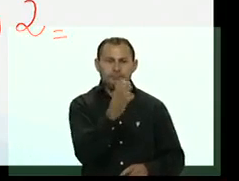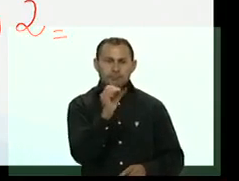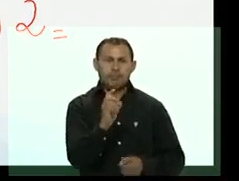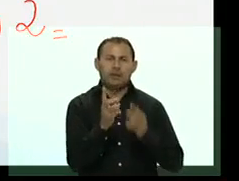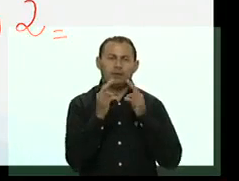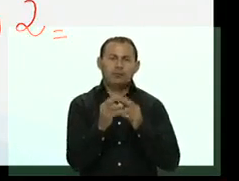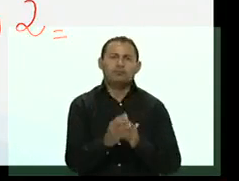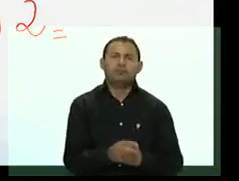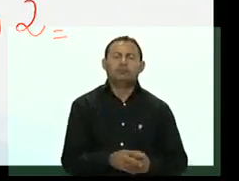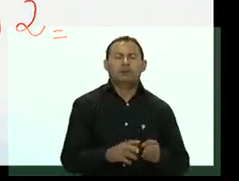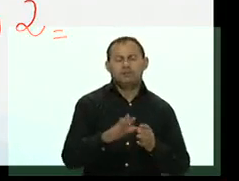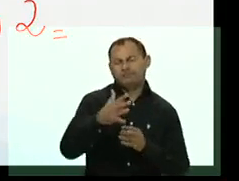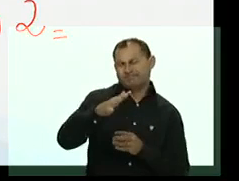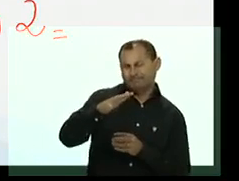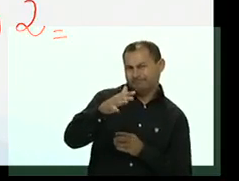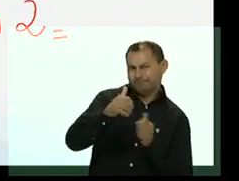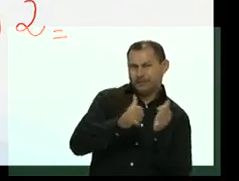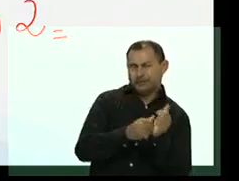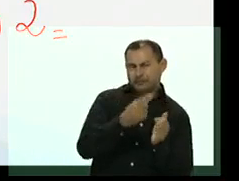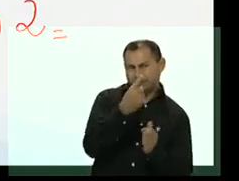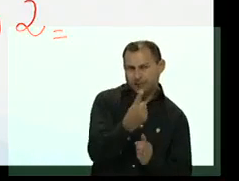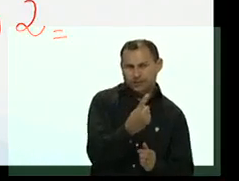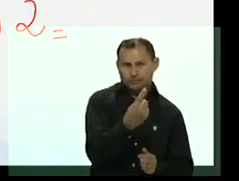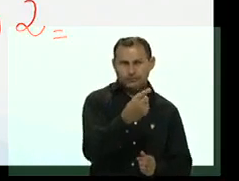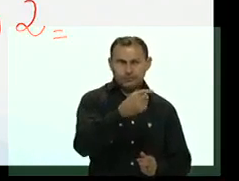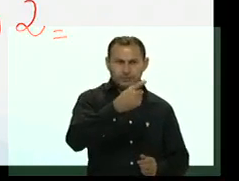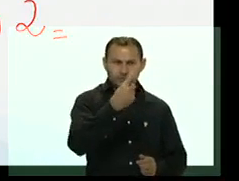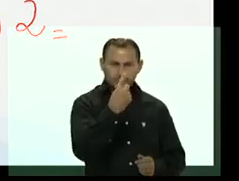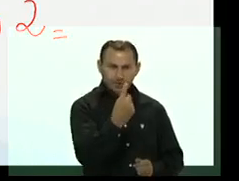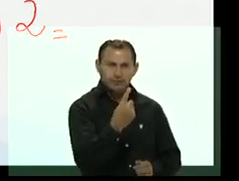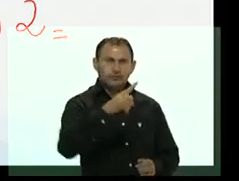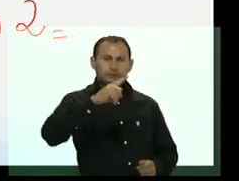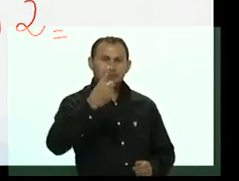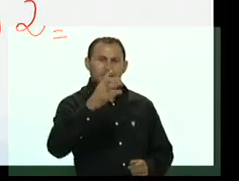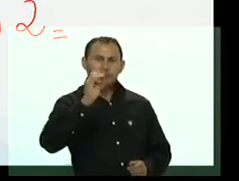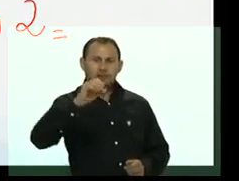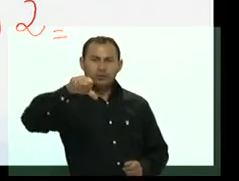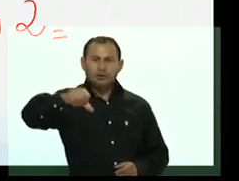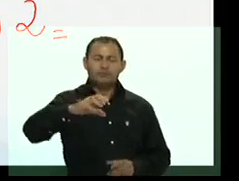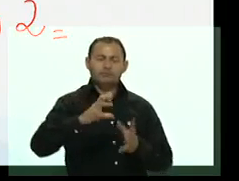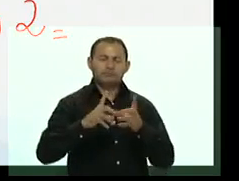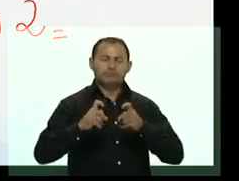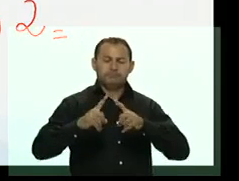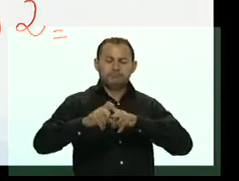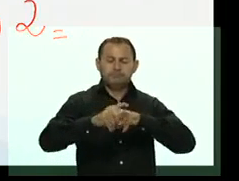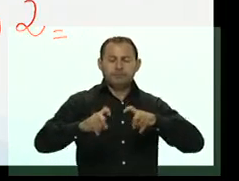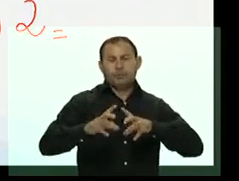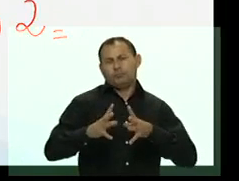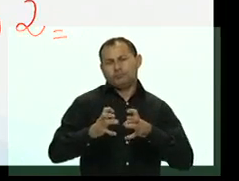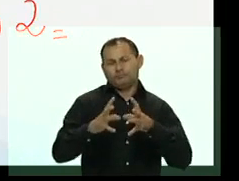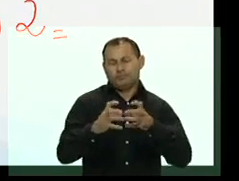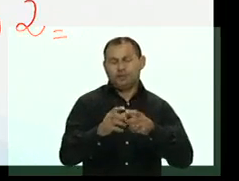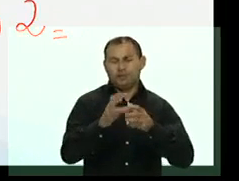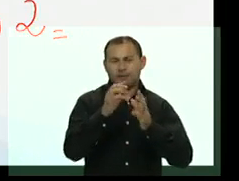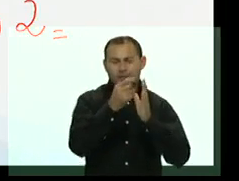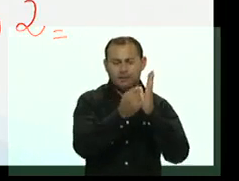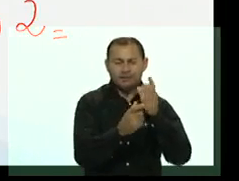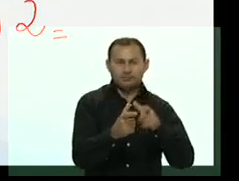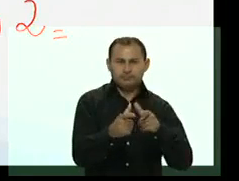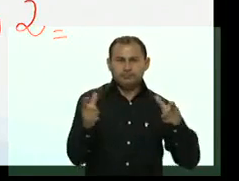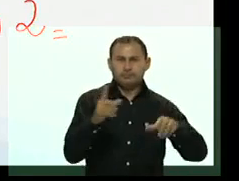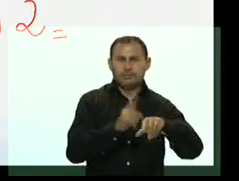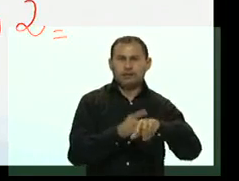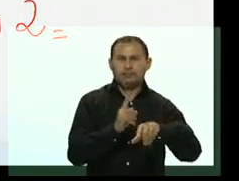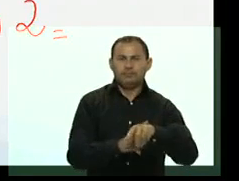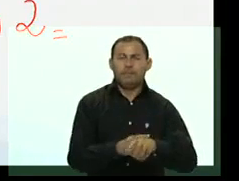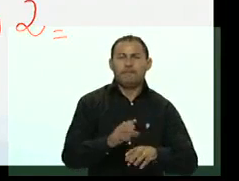dar aproximadamente 1.109 bactérias, que vai ser então essa taxa de crescimento para esse tempo